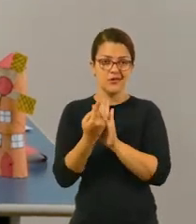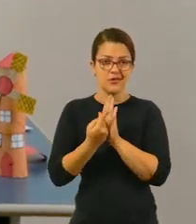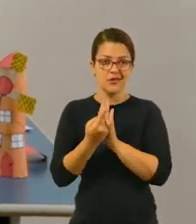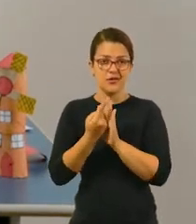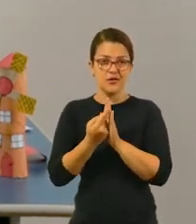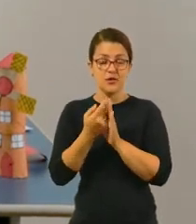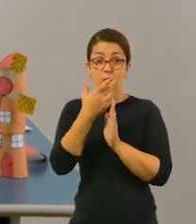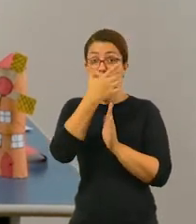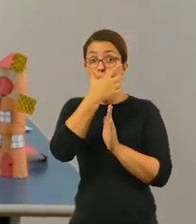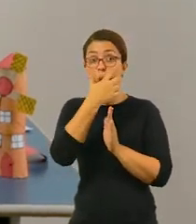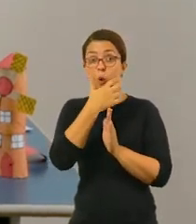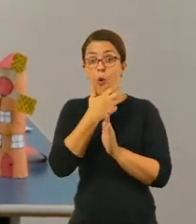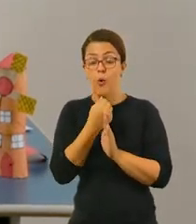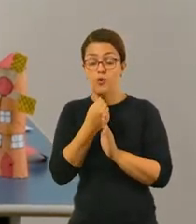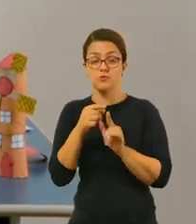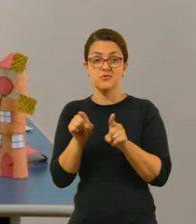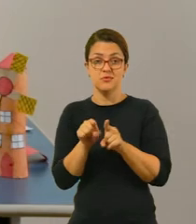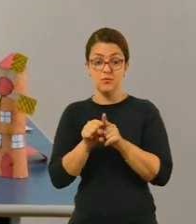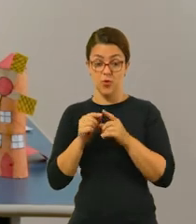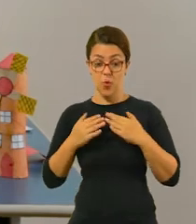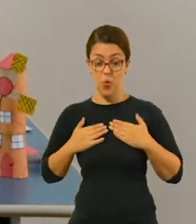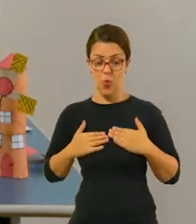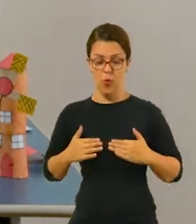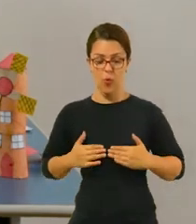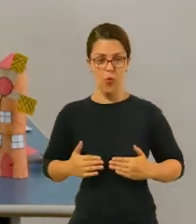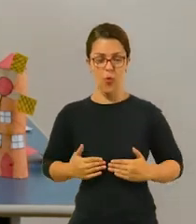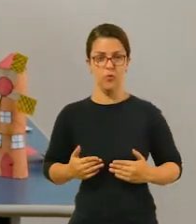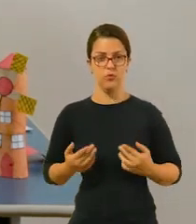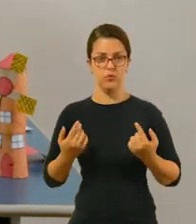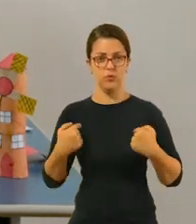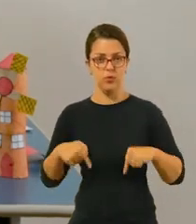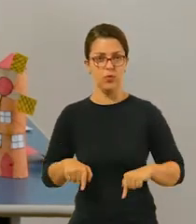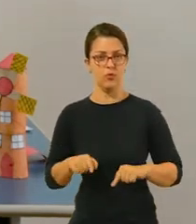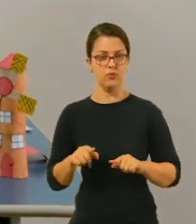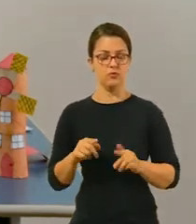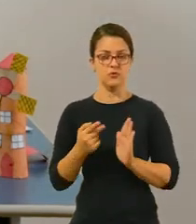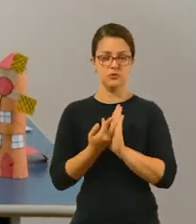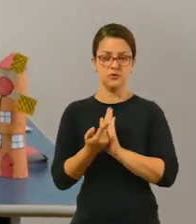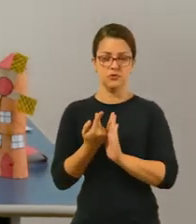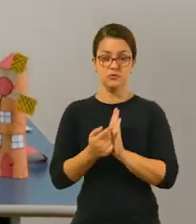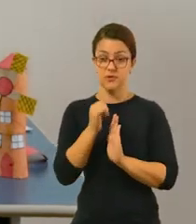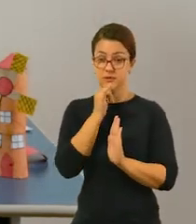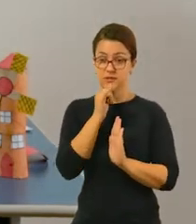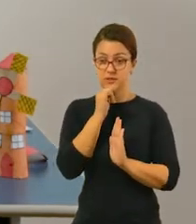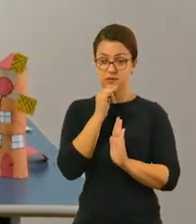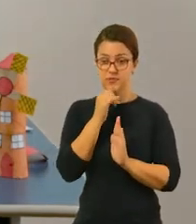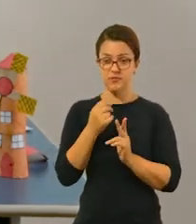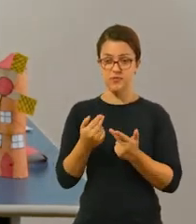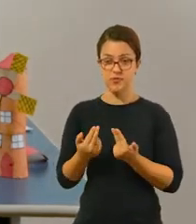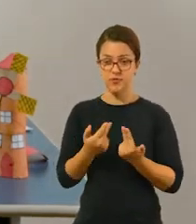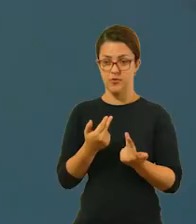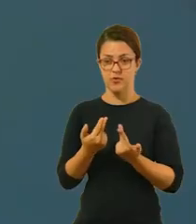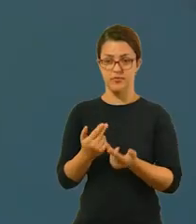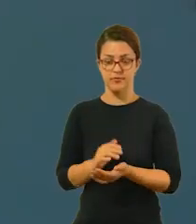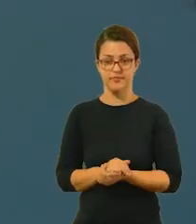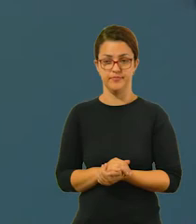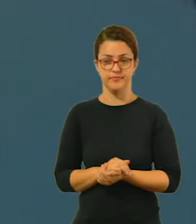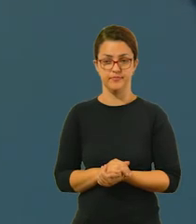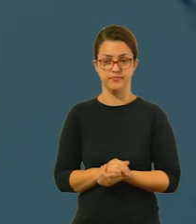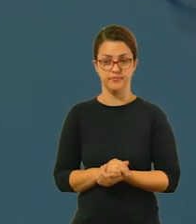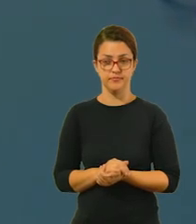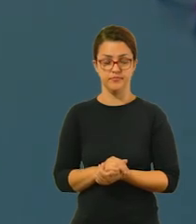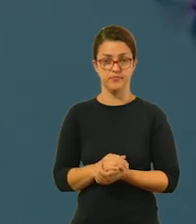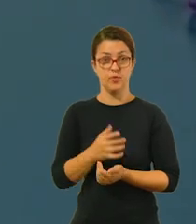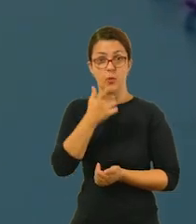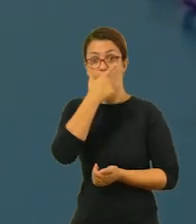precisamos desenhar o rostinho e o corpinho da nossa matrioska, como por exemplo esse daqui. Aqui